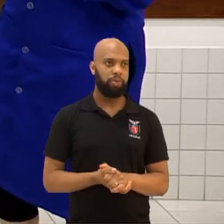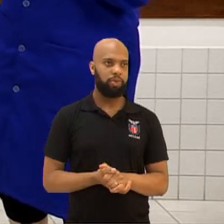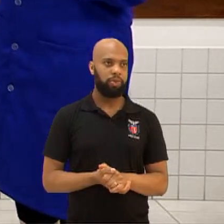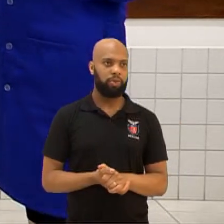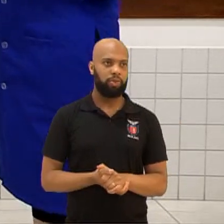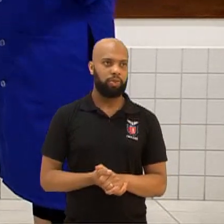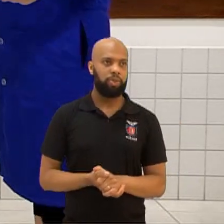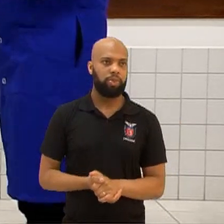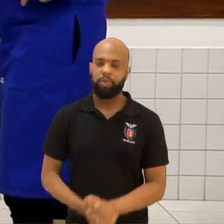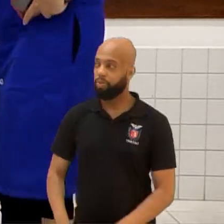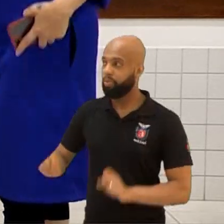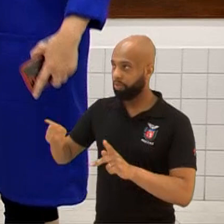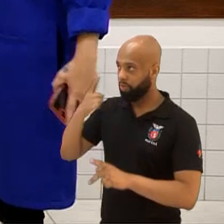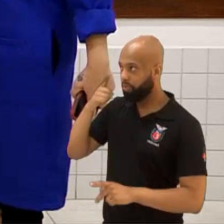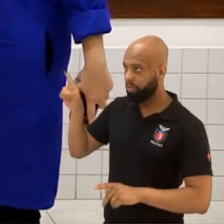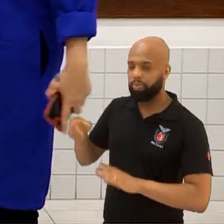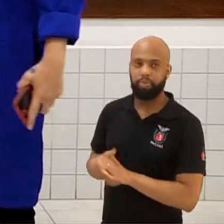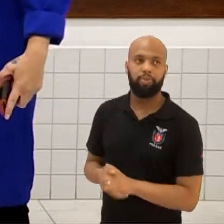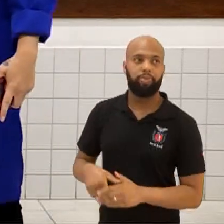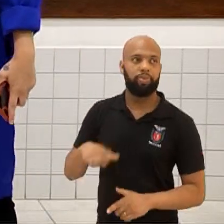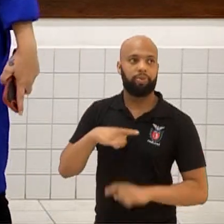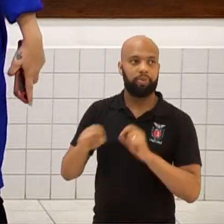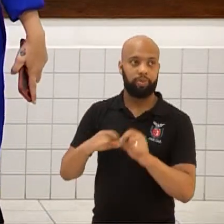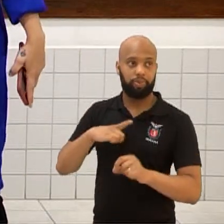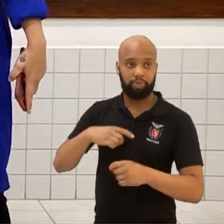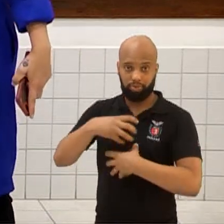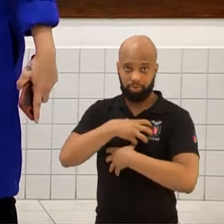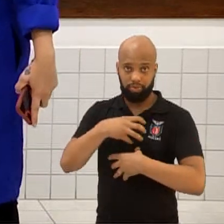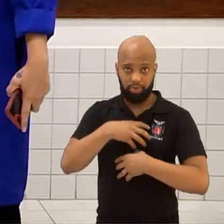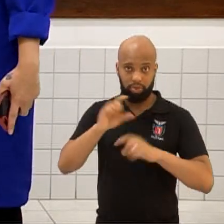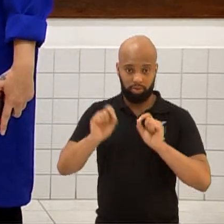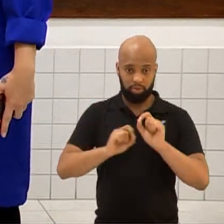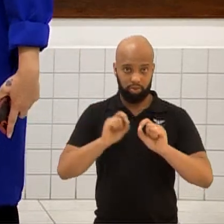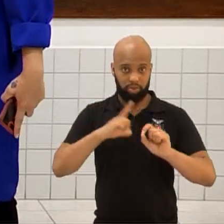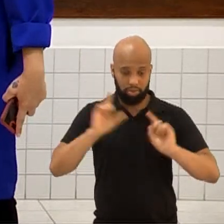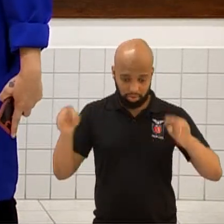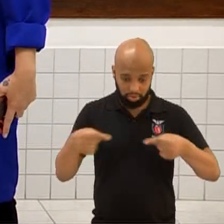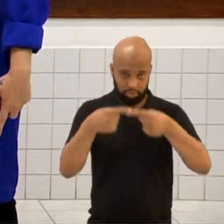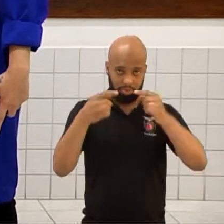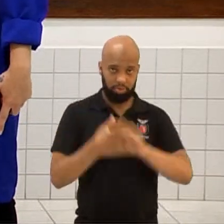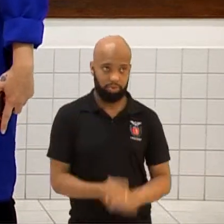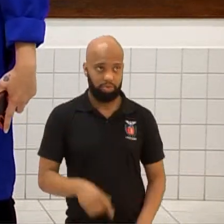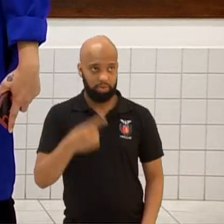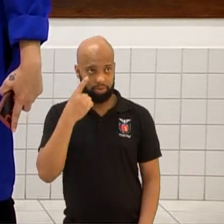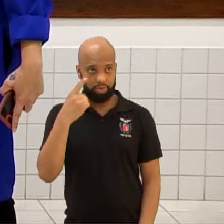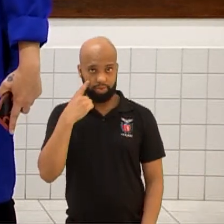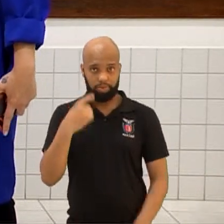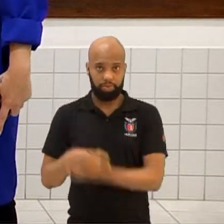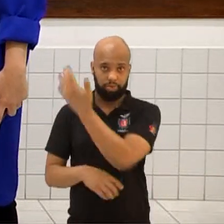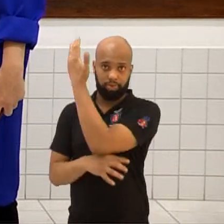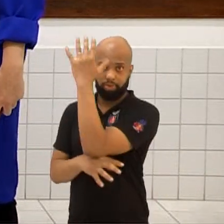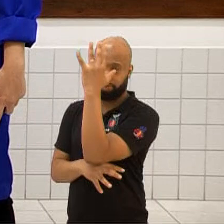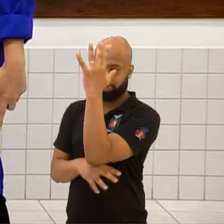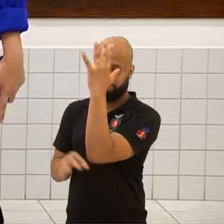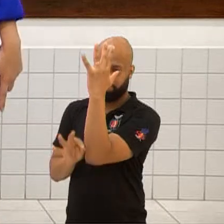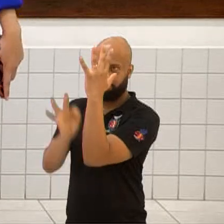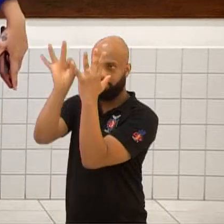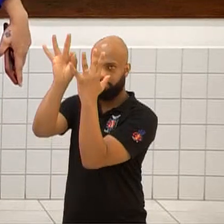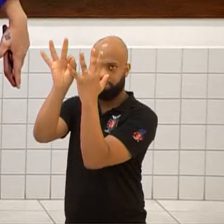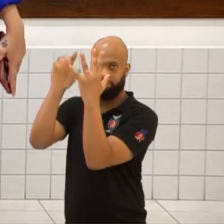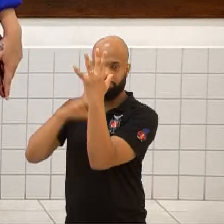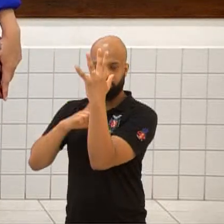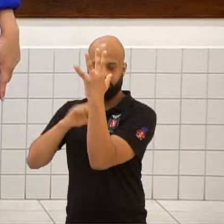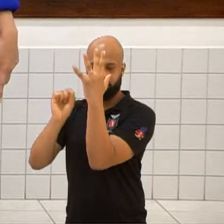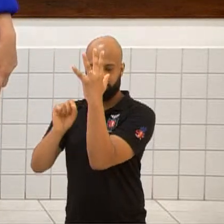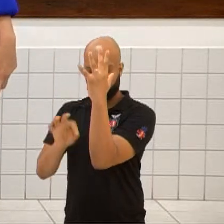explicar agora. Então, vamos lá. Olha só. Nós temos aqui segmentos proporcionais, certo? A altura da árvore é proporcional à sombra